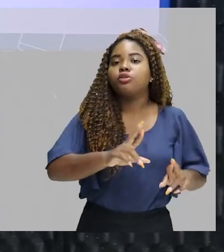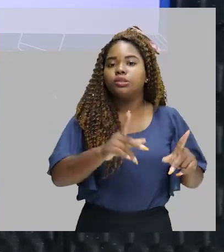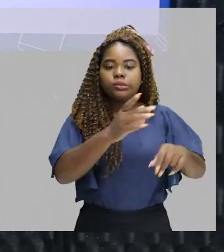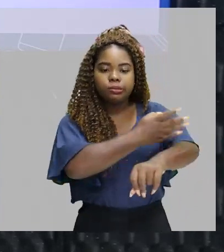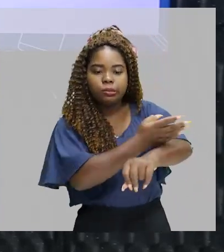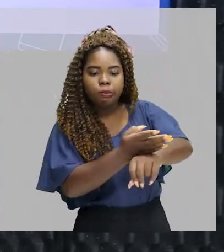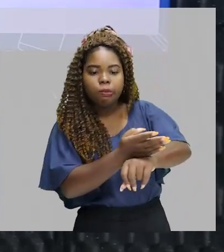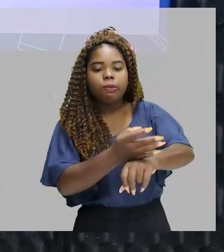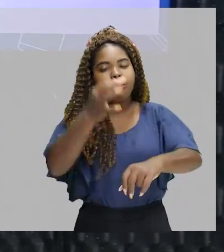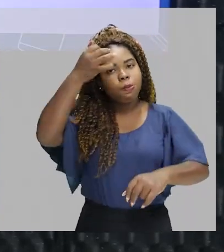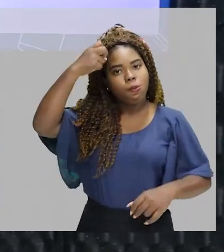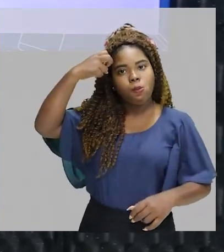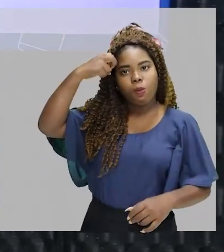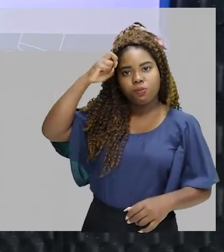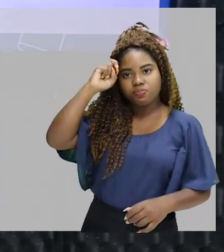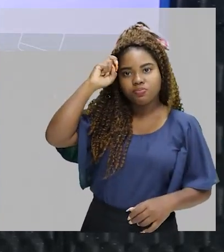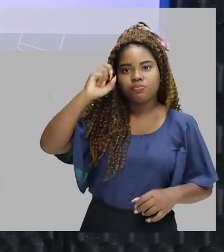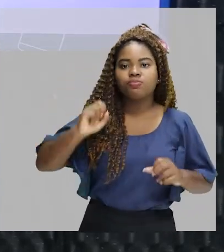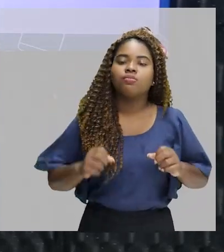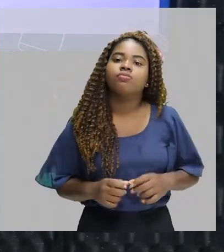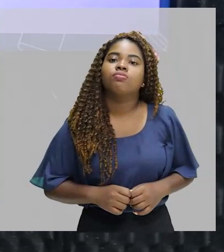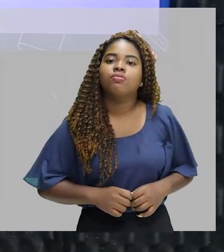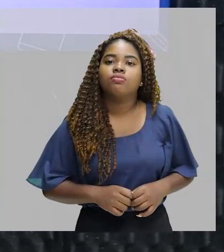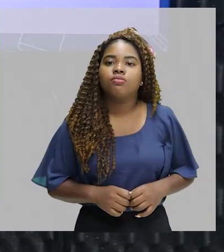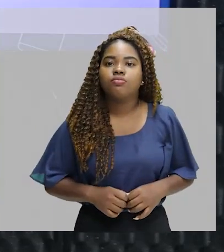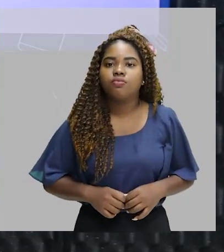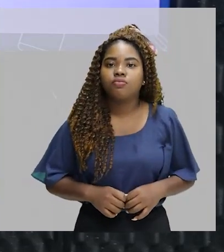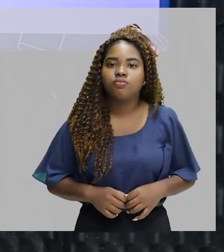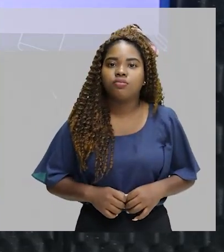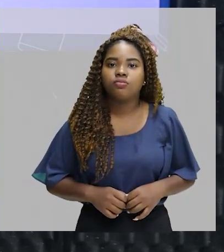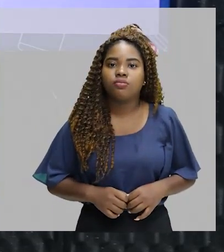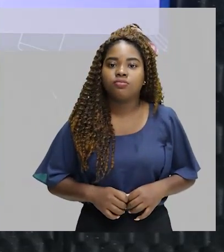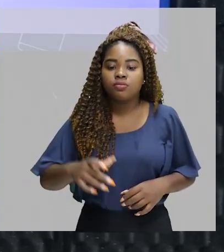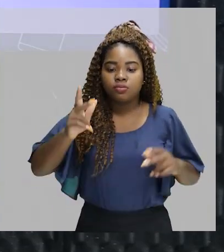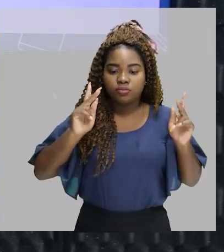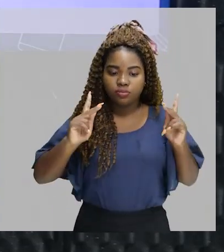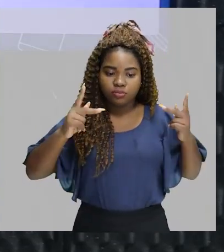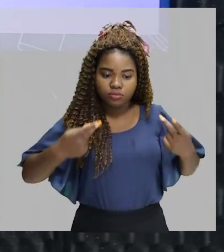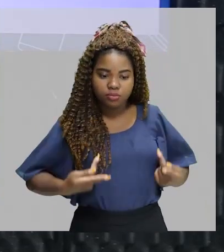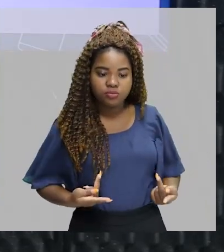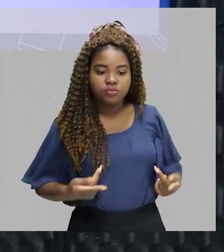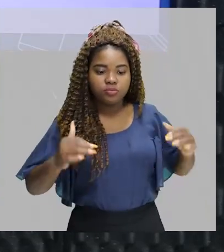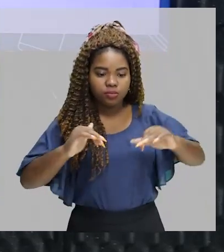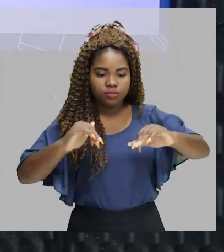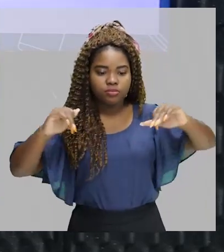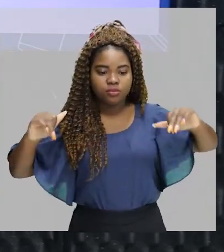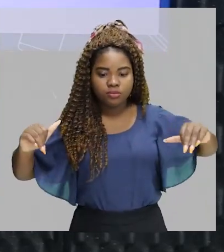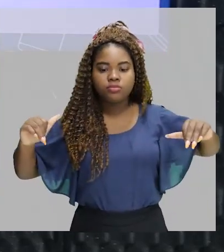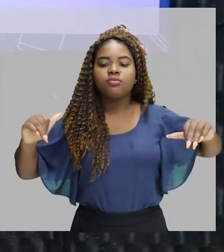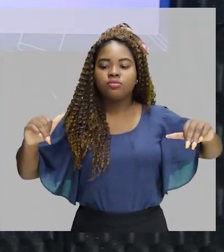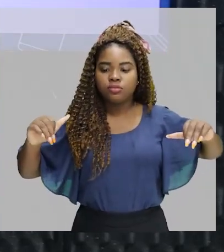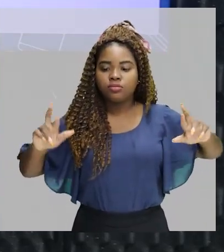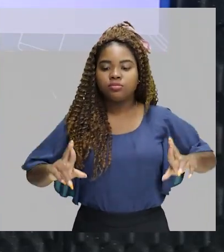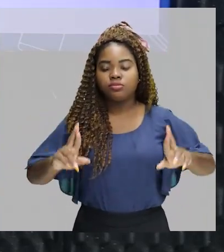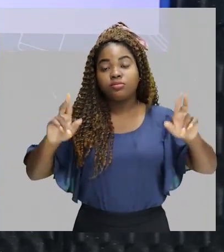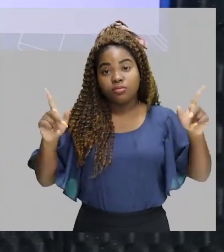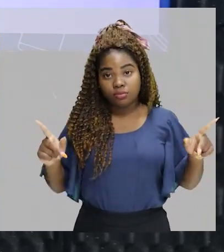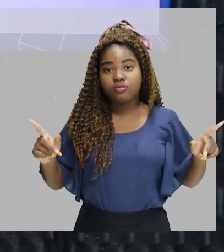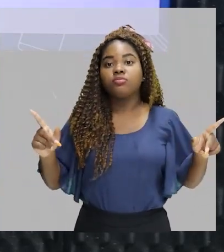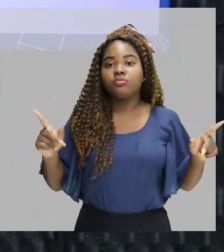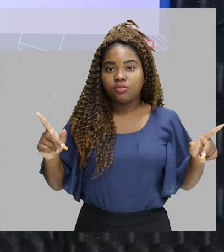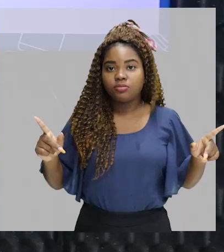seja, dessa ideia de que a espécie humana é dividida em diferentes